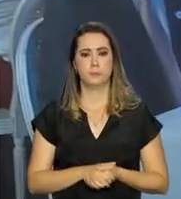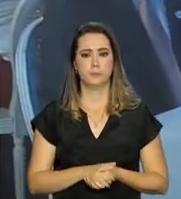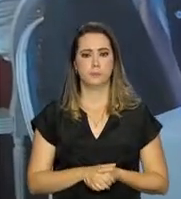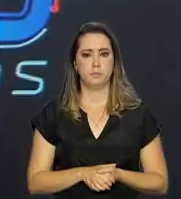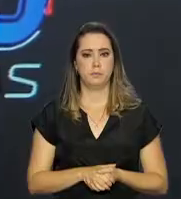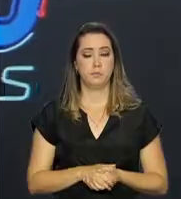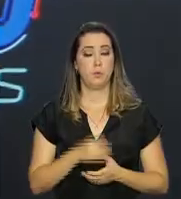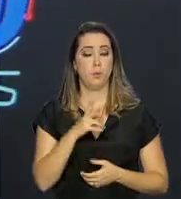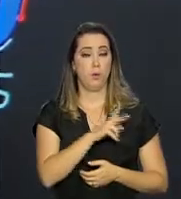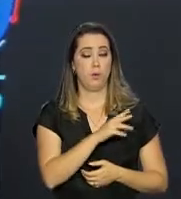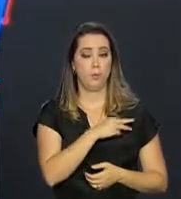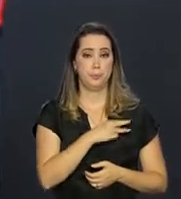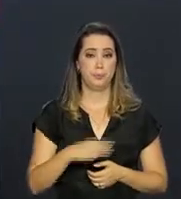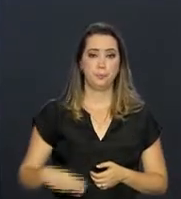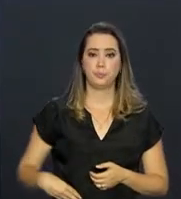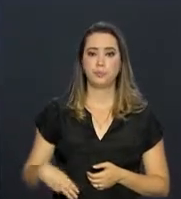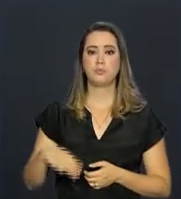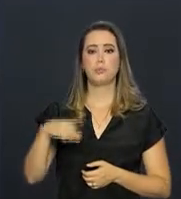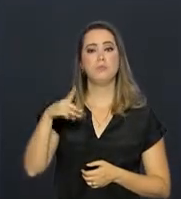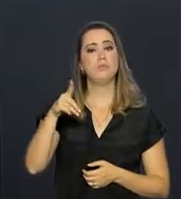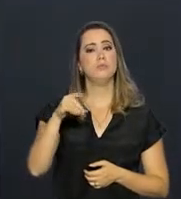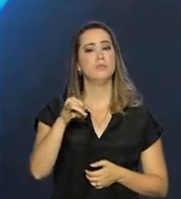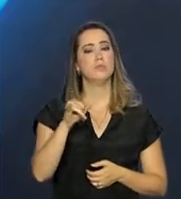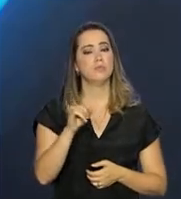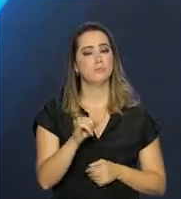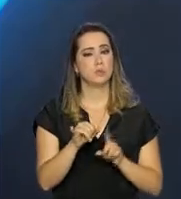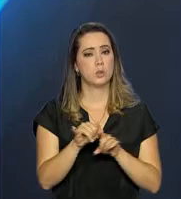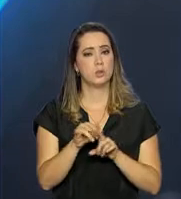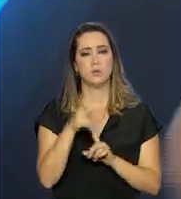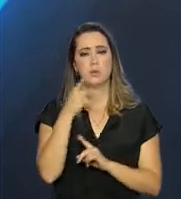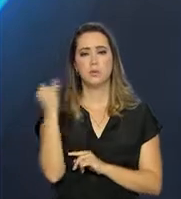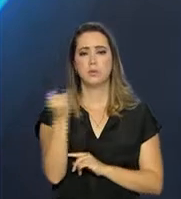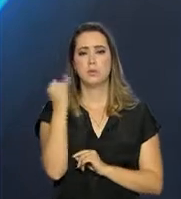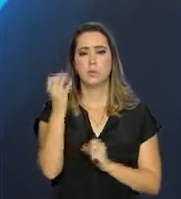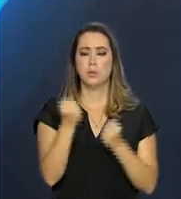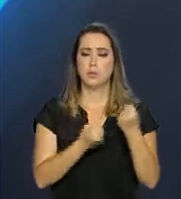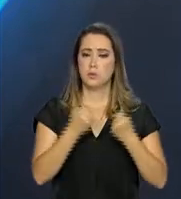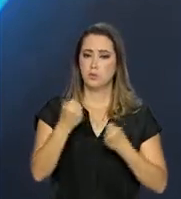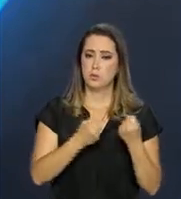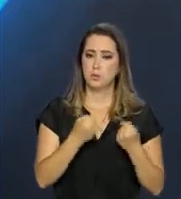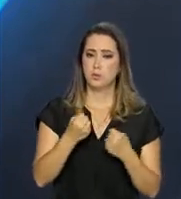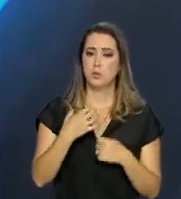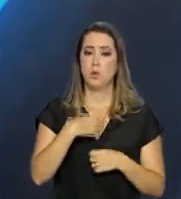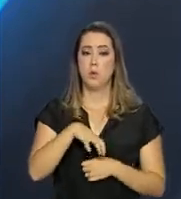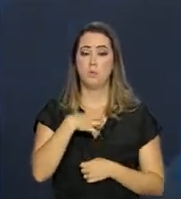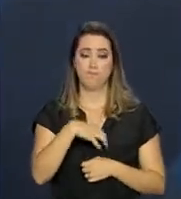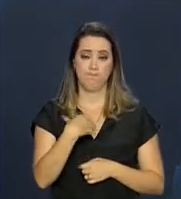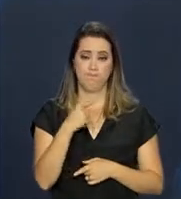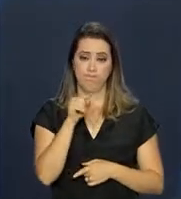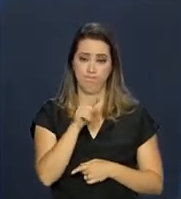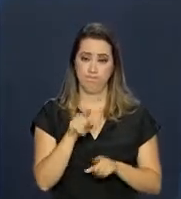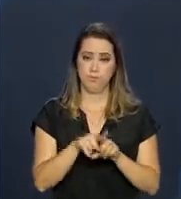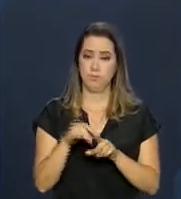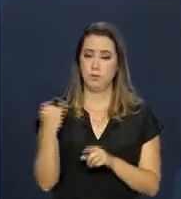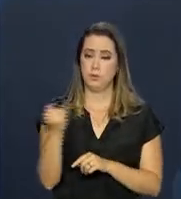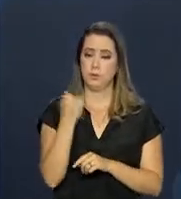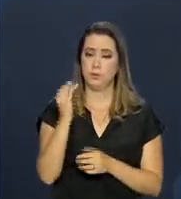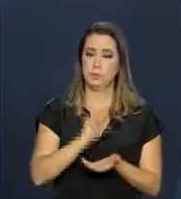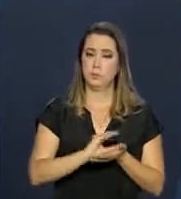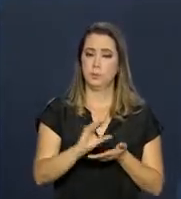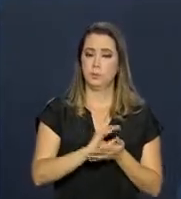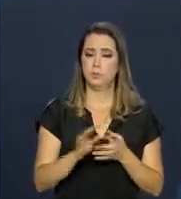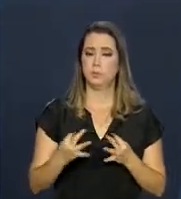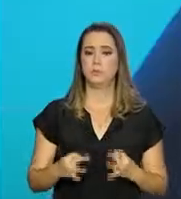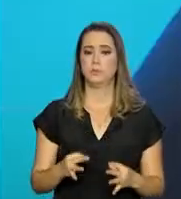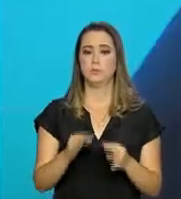da indústria e comércio exterior e serviços destacou a importância da indústria mobiliza do estado ea relevância do investimento em